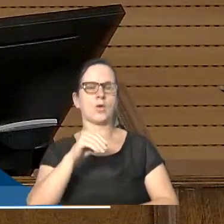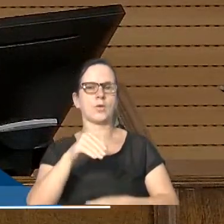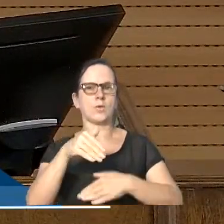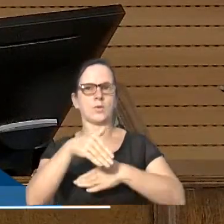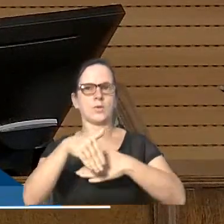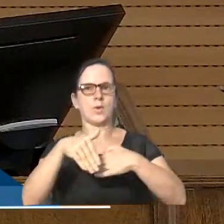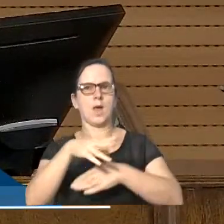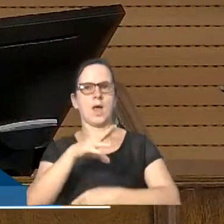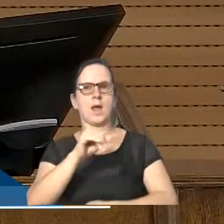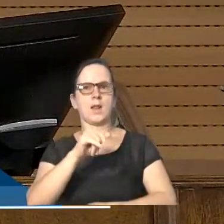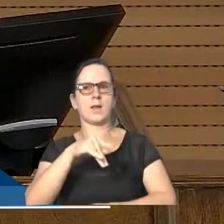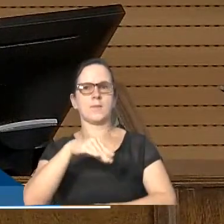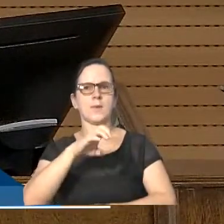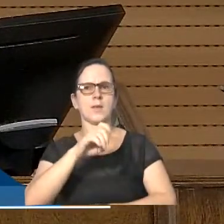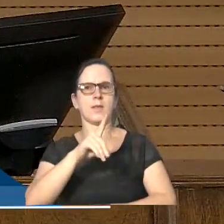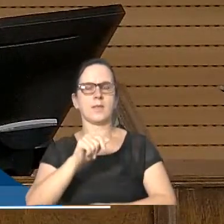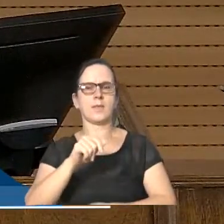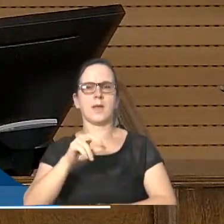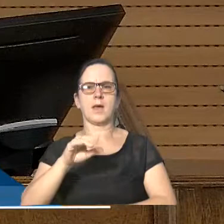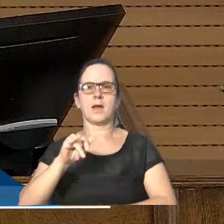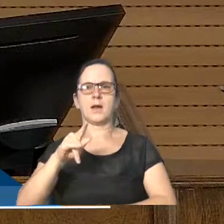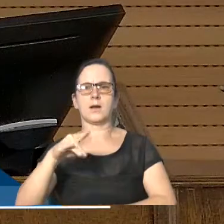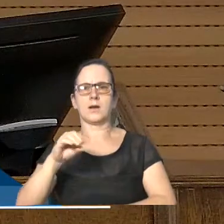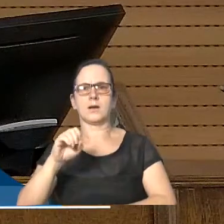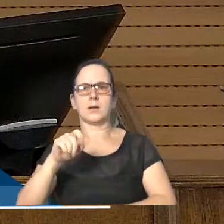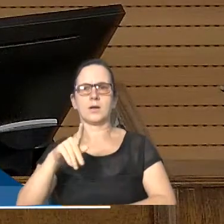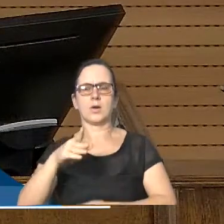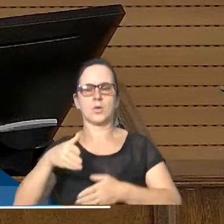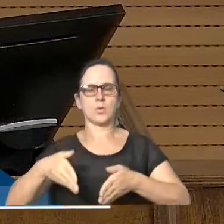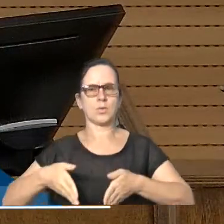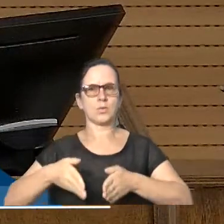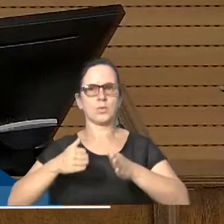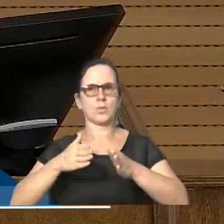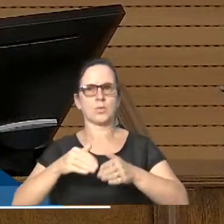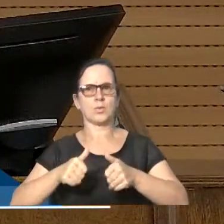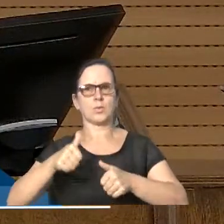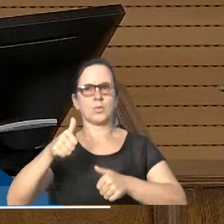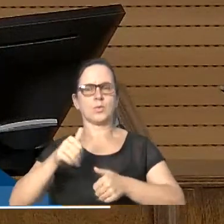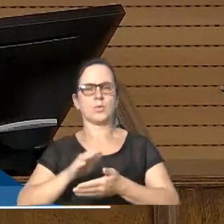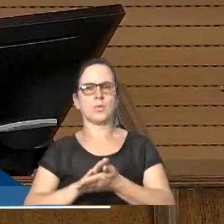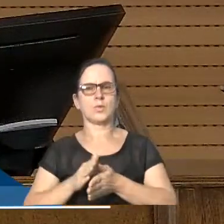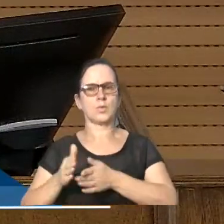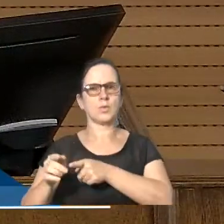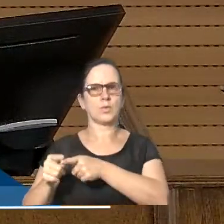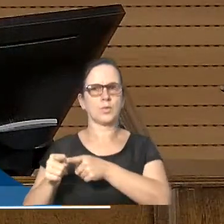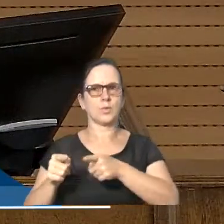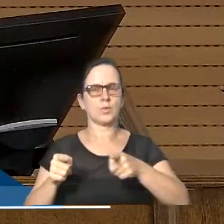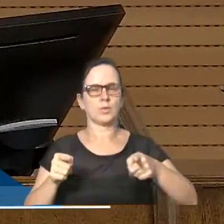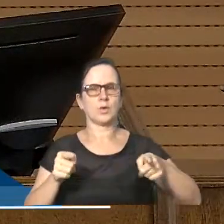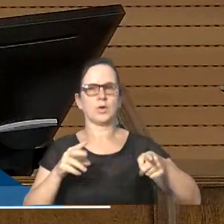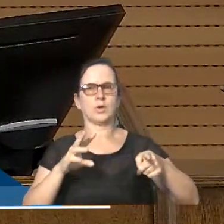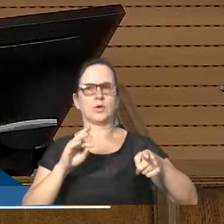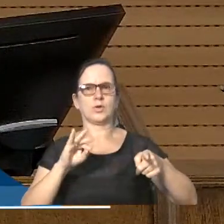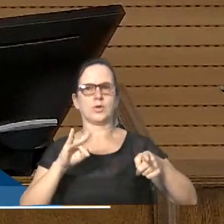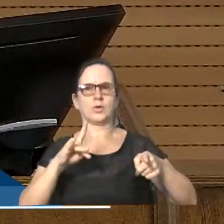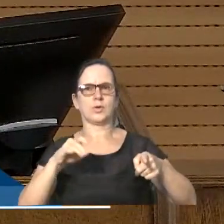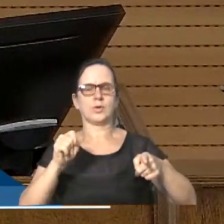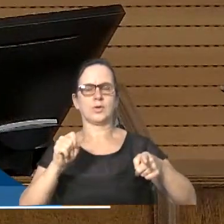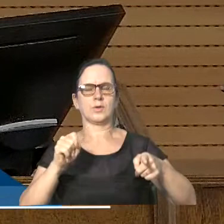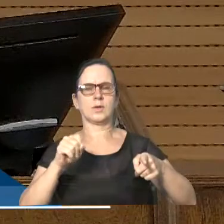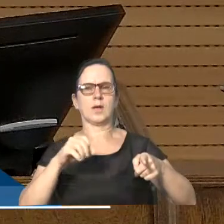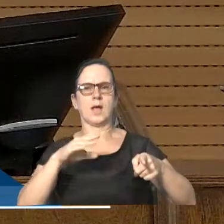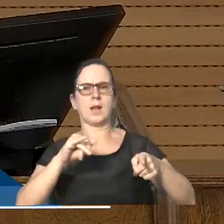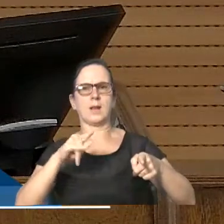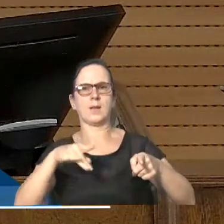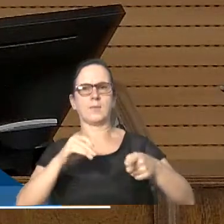Alameda Gene Batista Ângelo. O acesso... 1. Prolongamento da Avenida Tiradentes à Alameda,